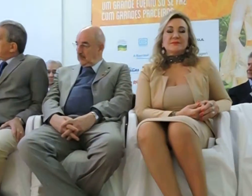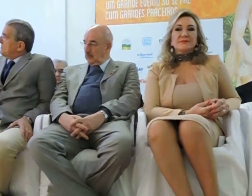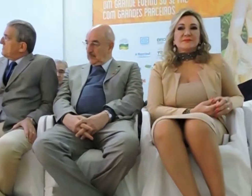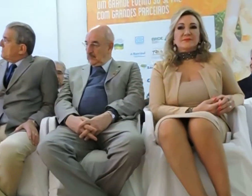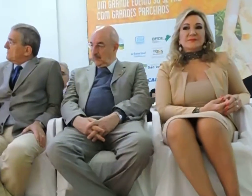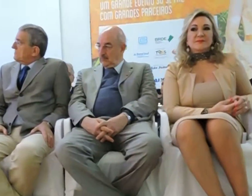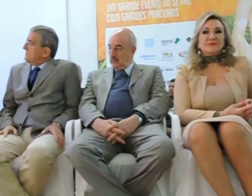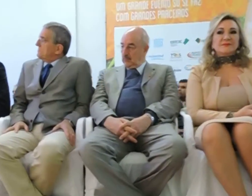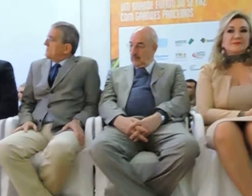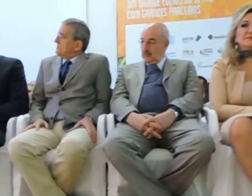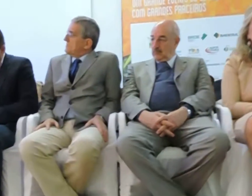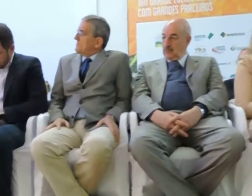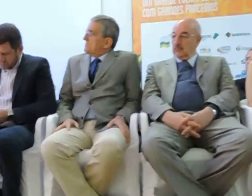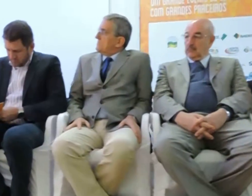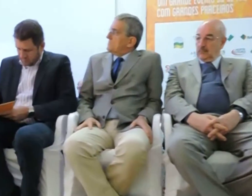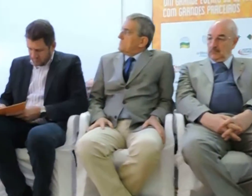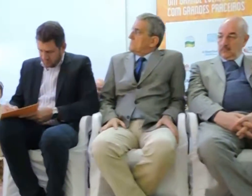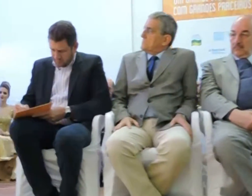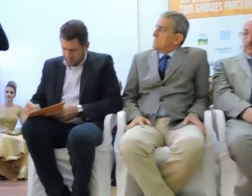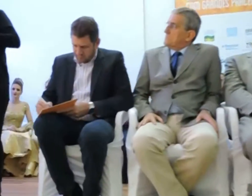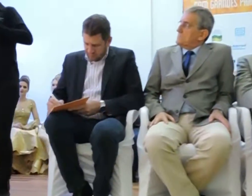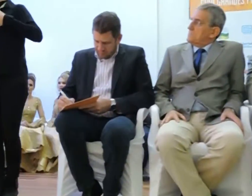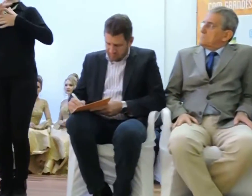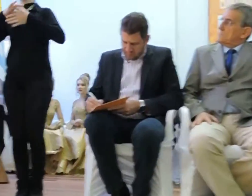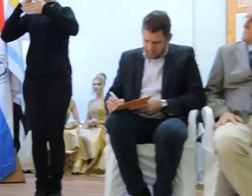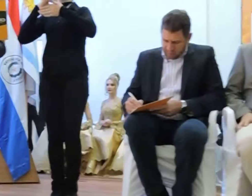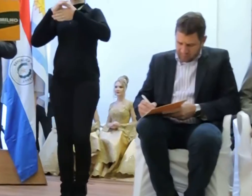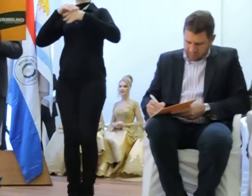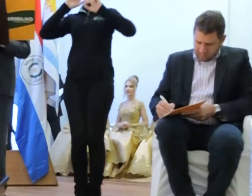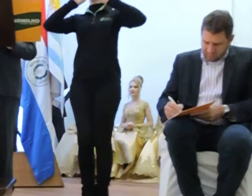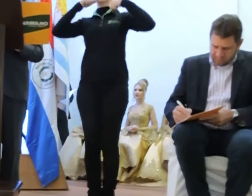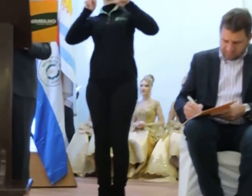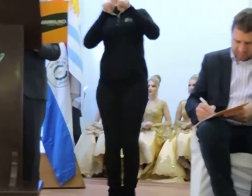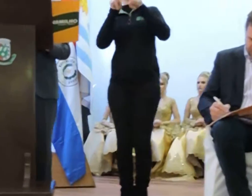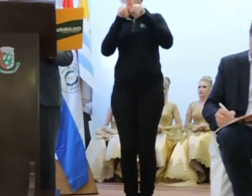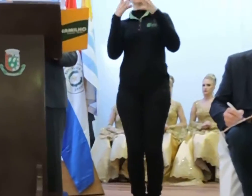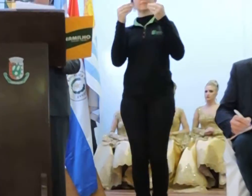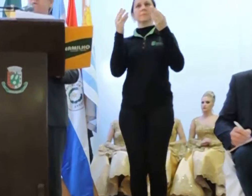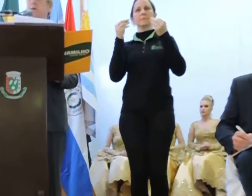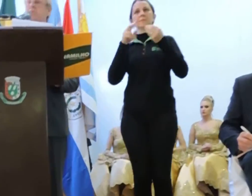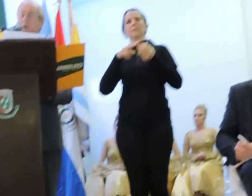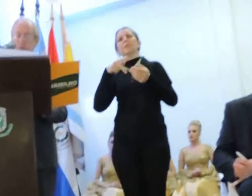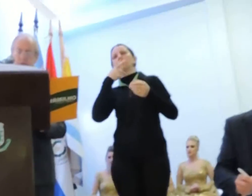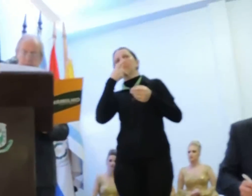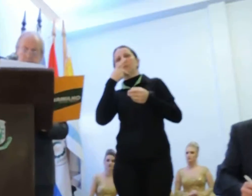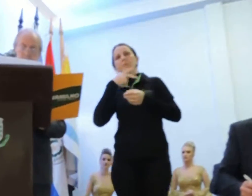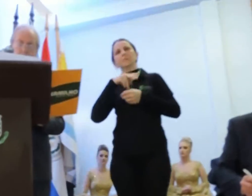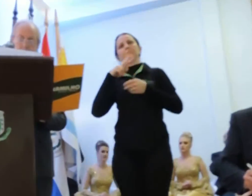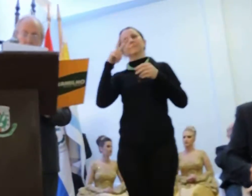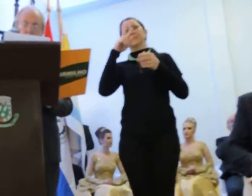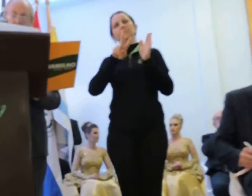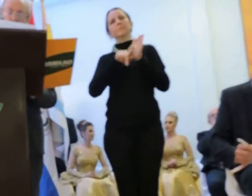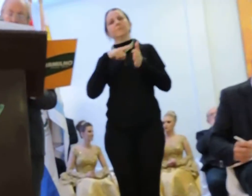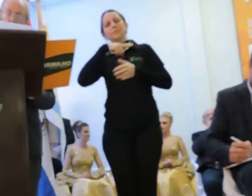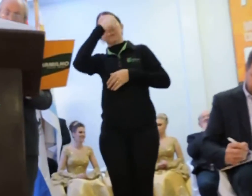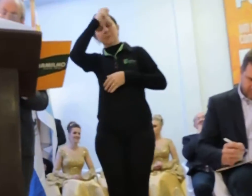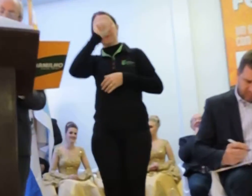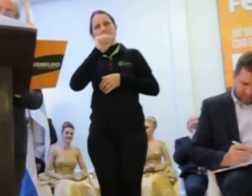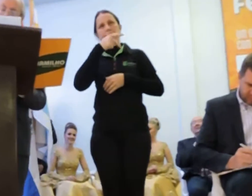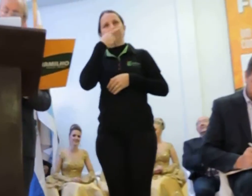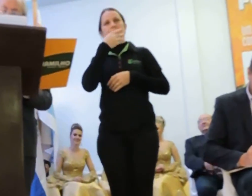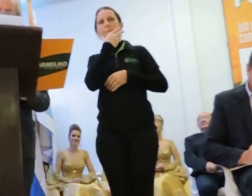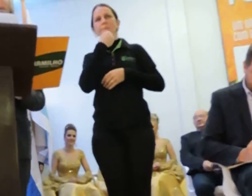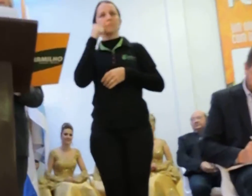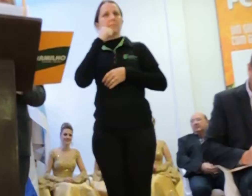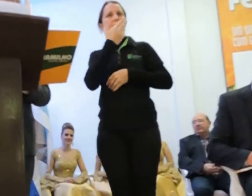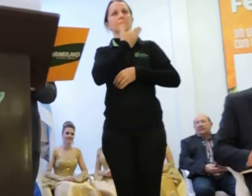da 18ª Feira Milho, assim como é uma honra ser vice-prefeito de Santo Ângelo. Meus amigos e